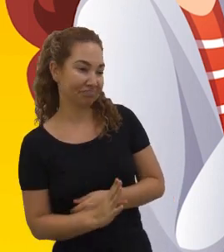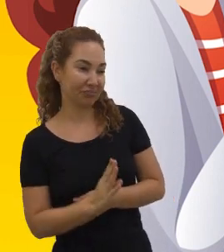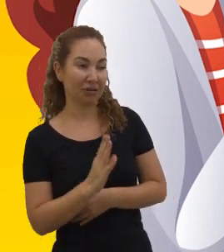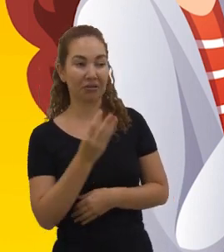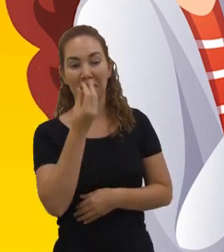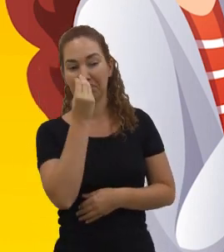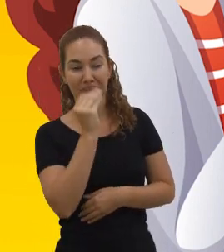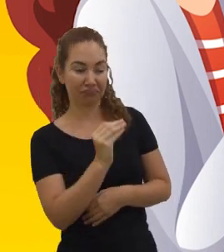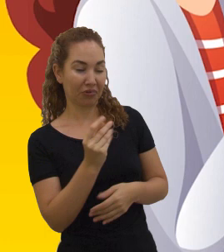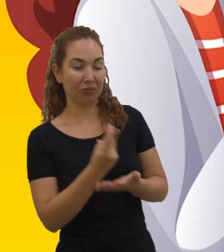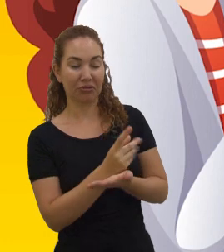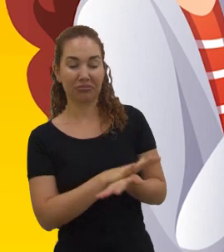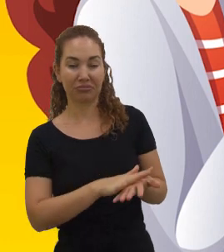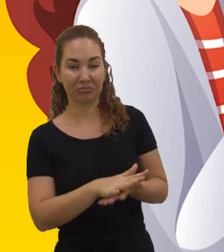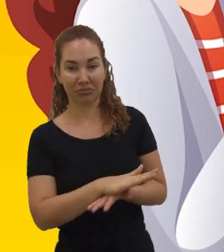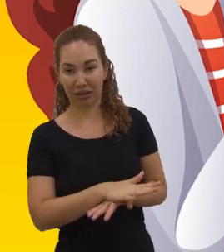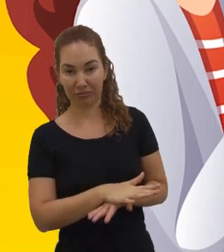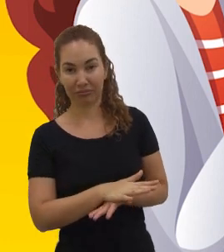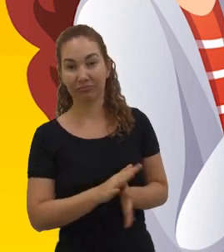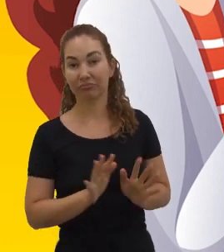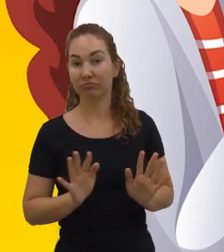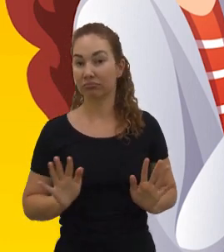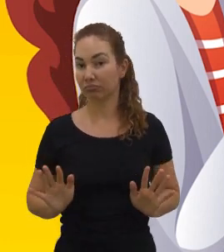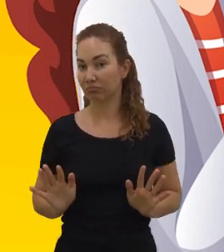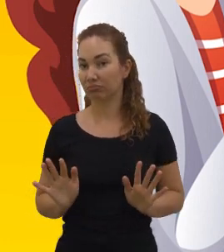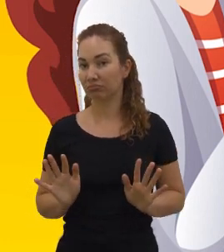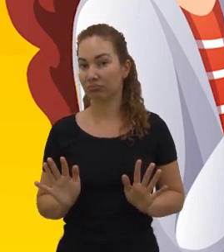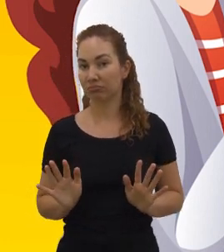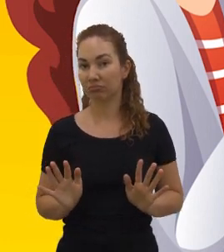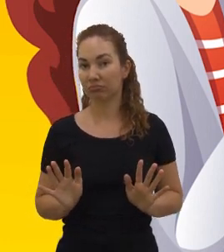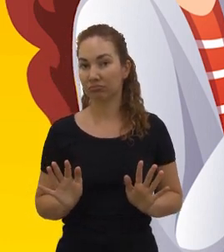nada, então não é nada demais.